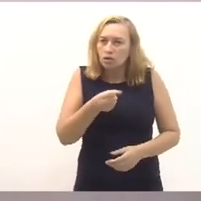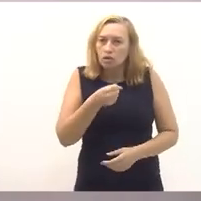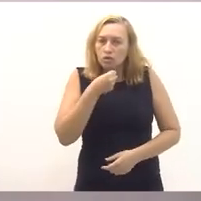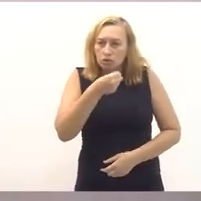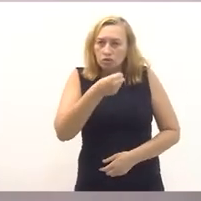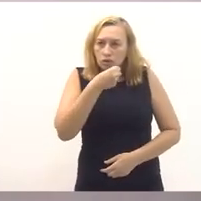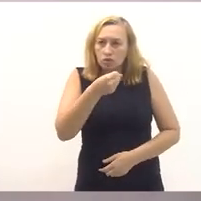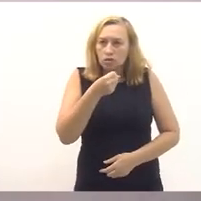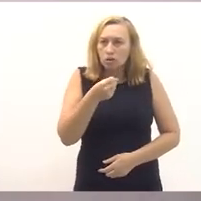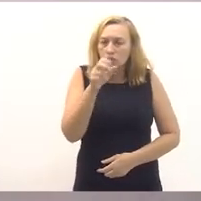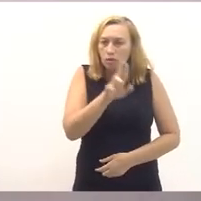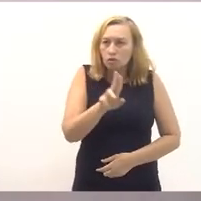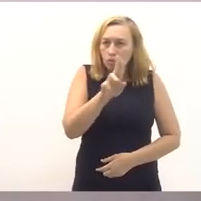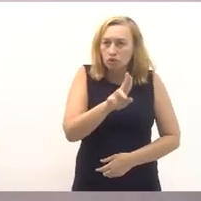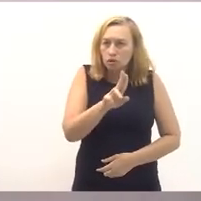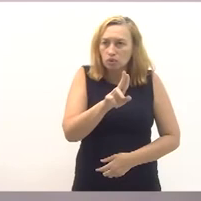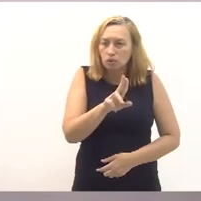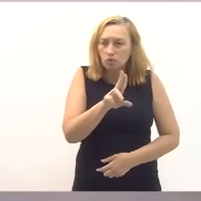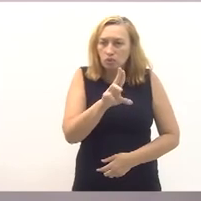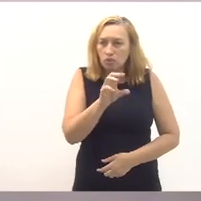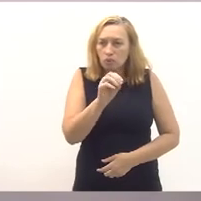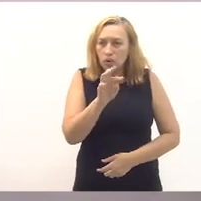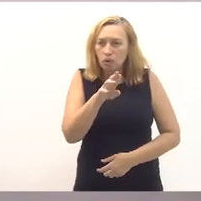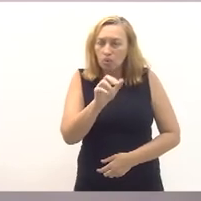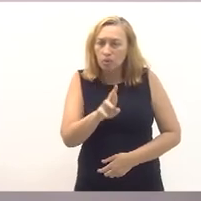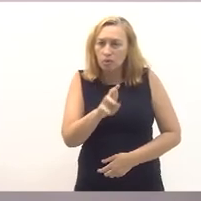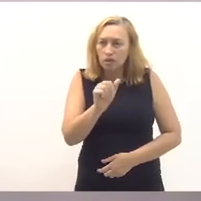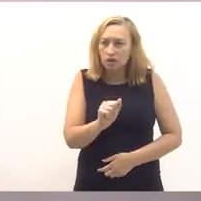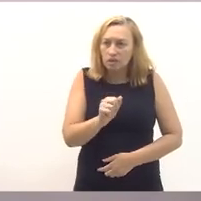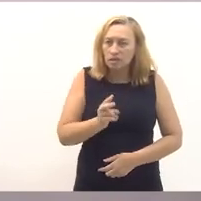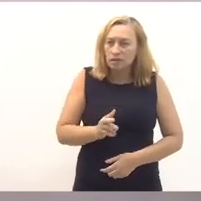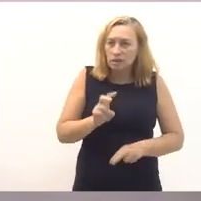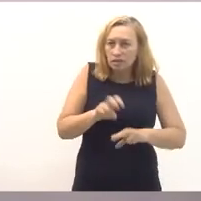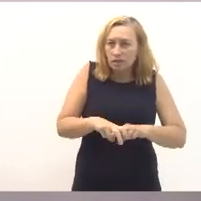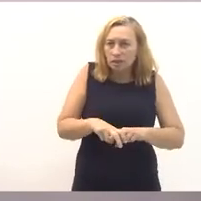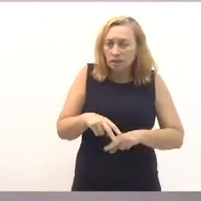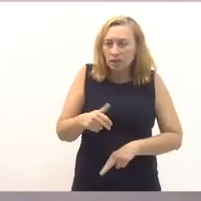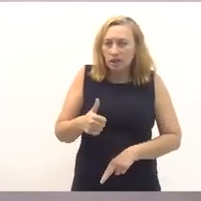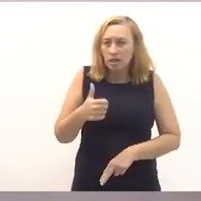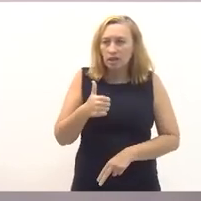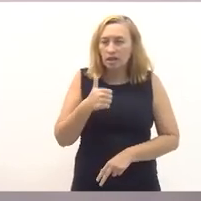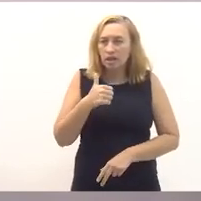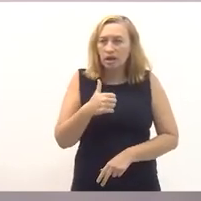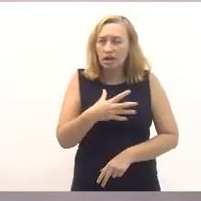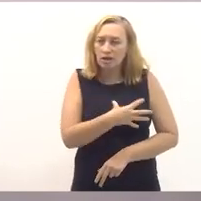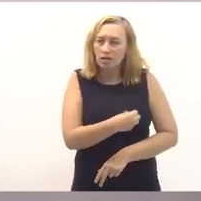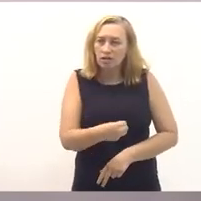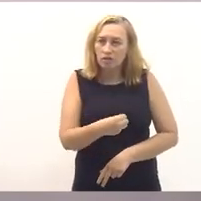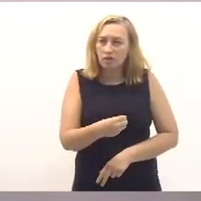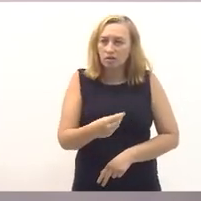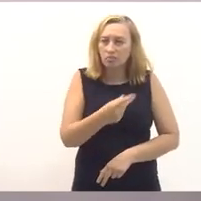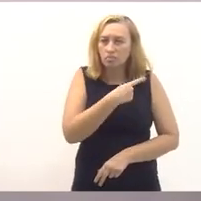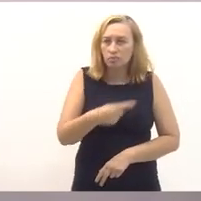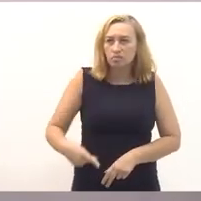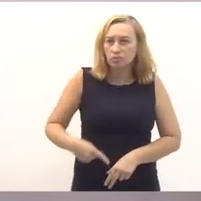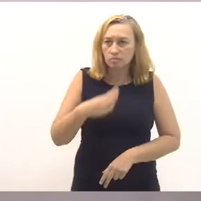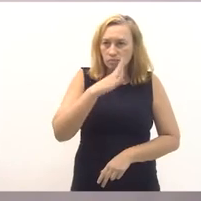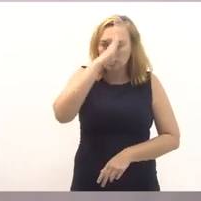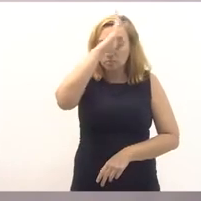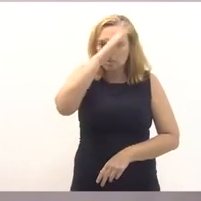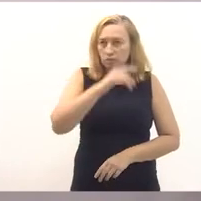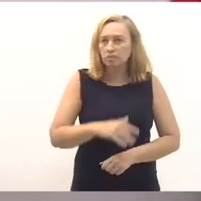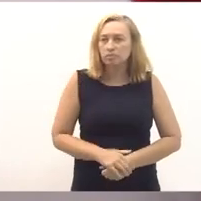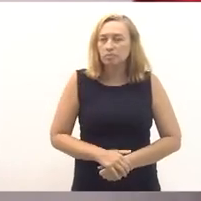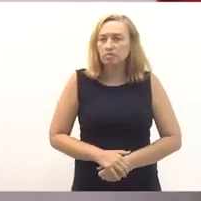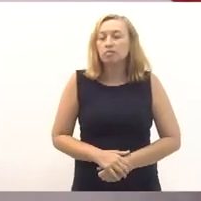inclusive usando uma cobra e continua lá sentado por acaso é filho do Presidente da República tem gente que não sabe o que que é um